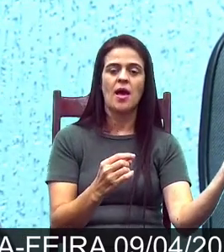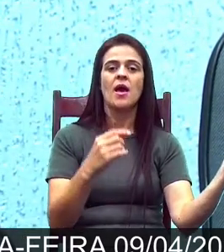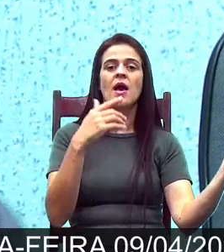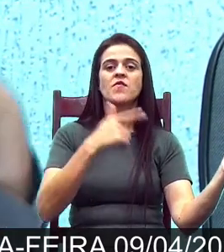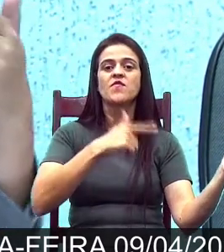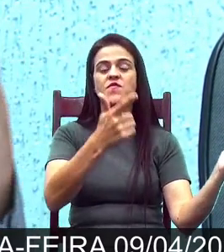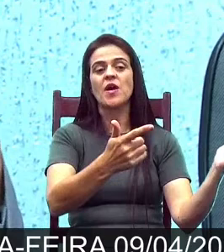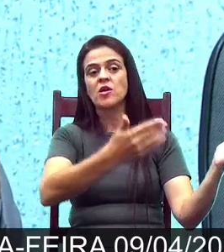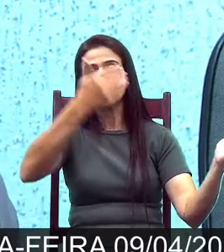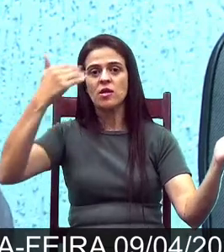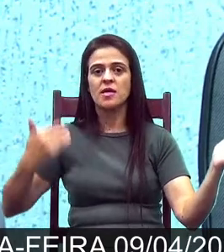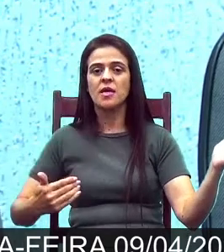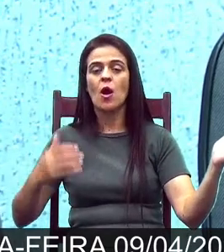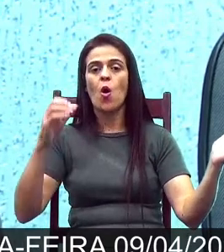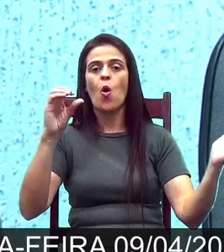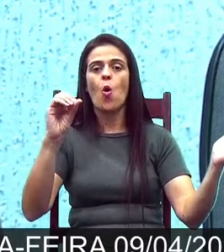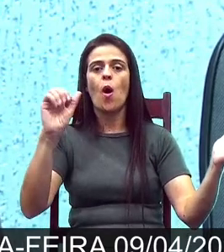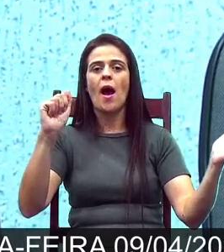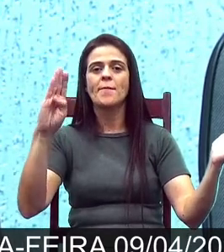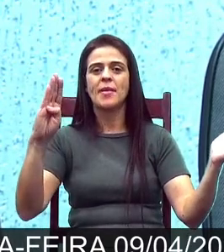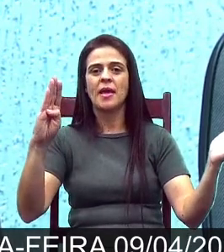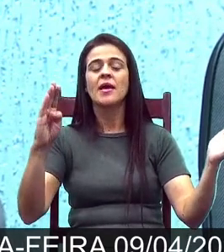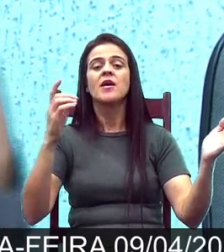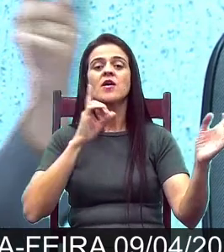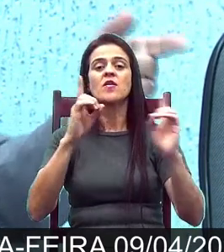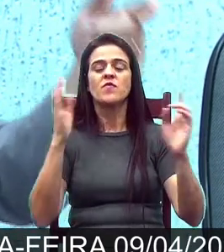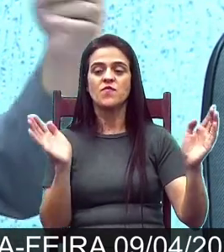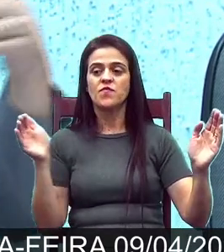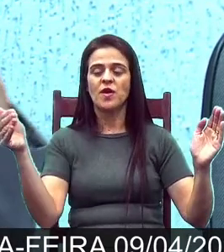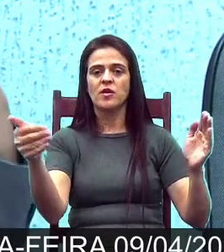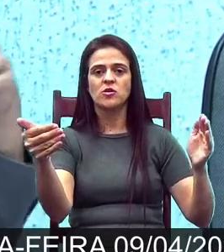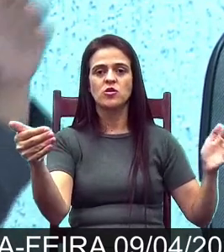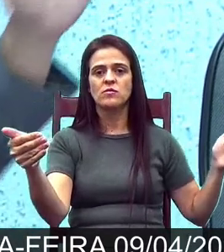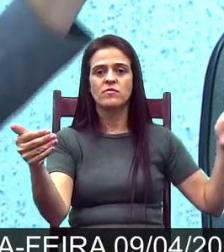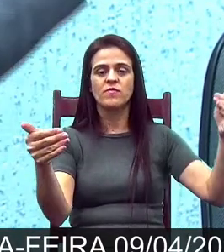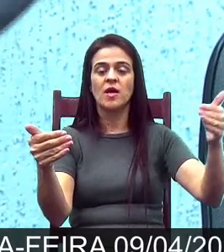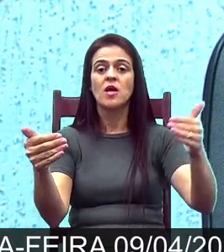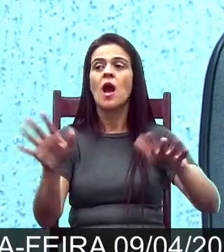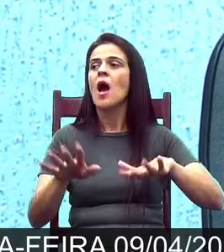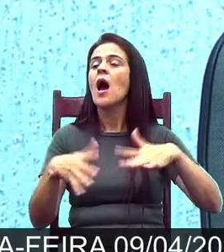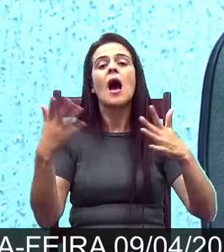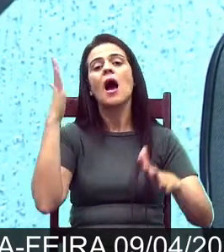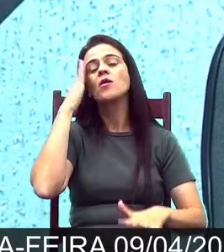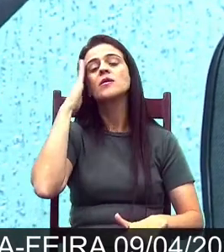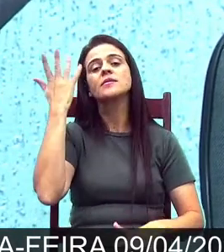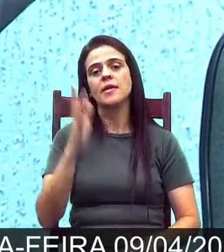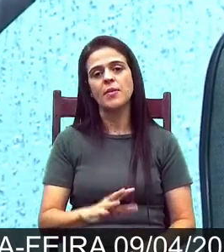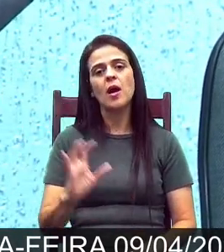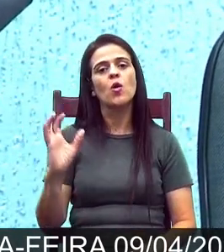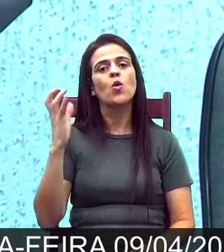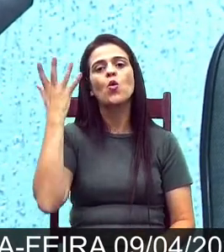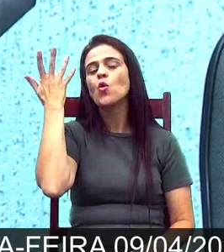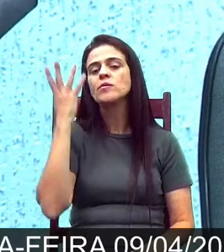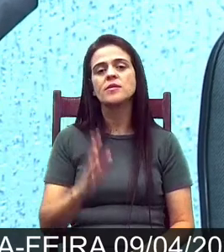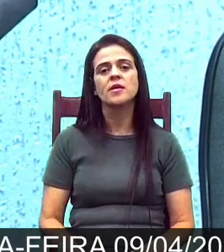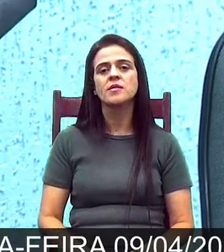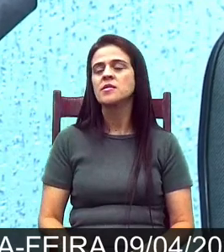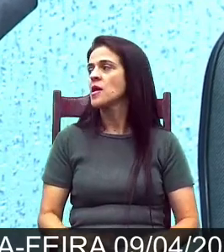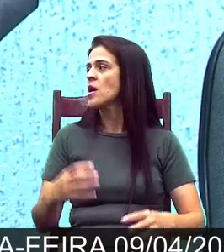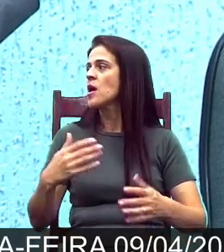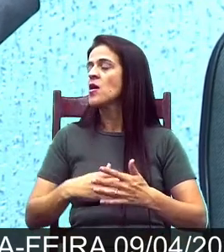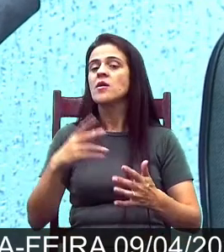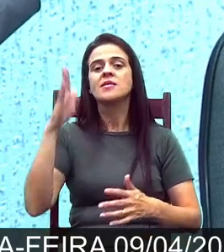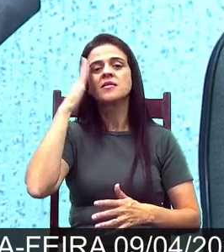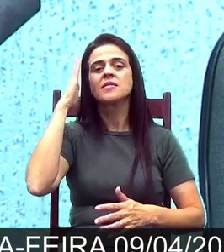UAB, que é o início da Cristiano Aires. E eles agora resolveu que montou um negócio aqui e bota cone aqui como